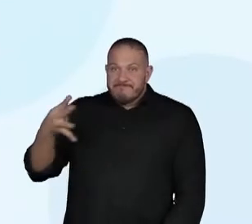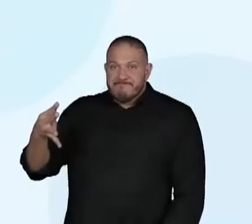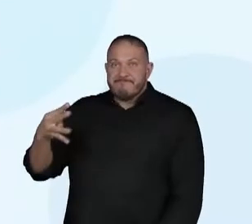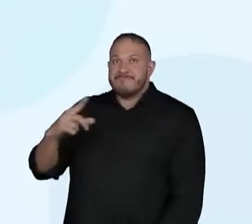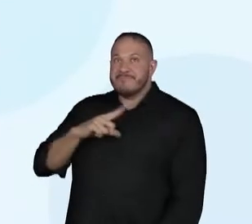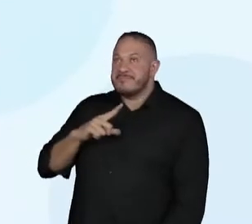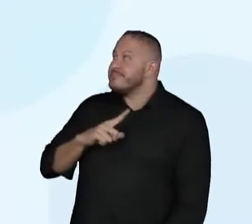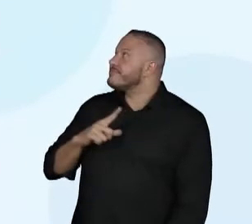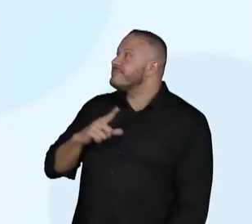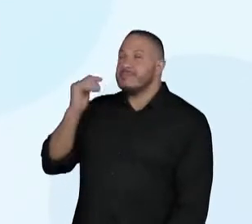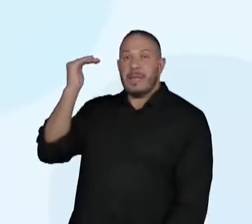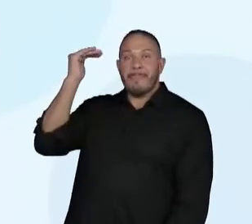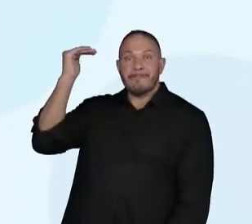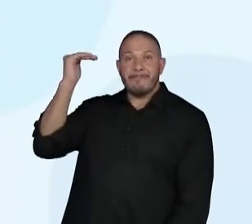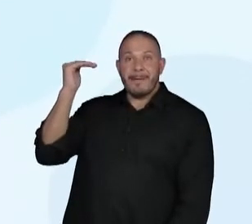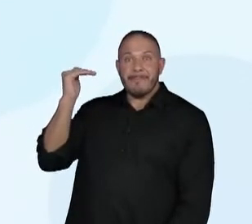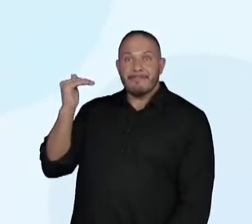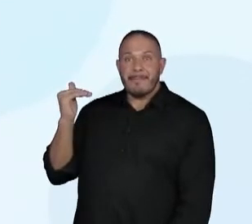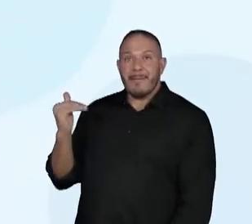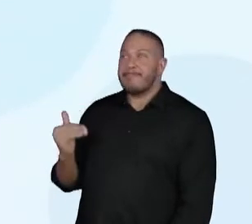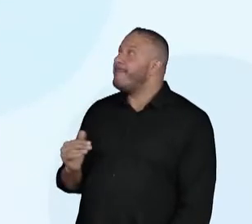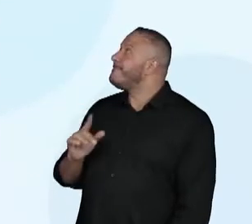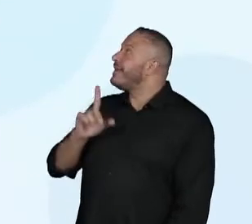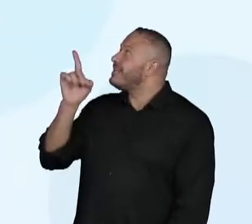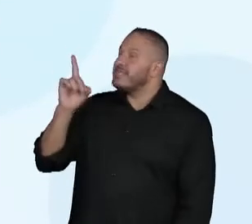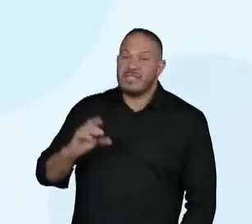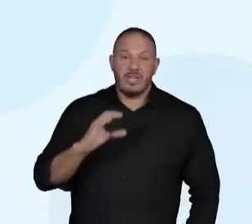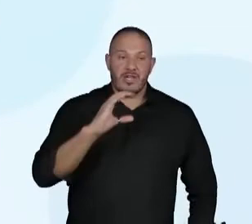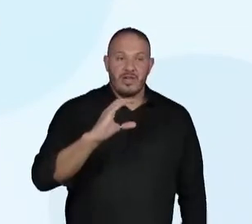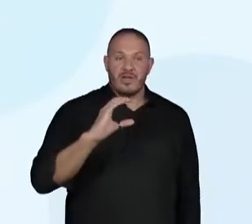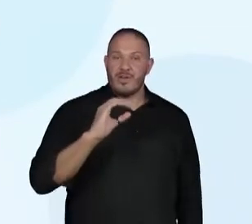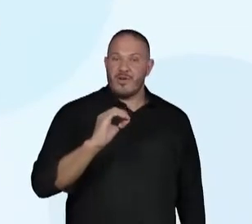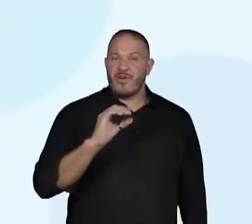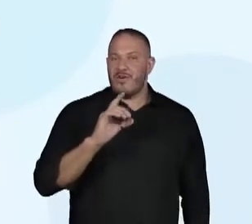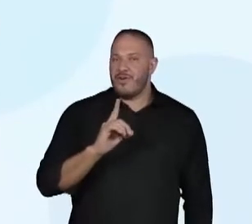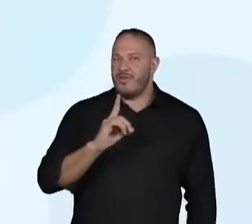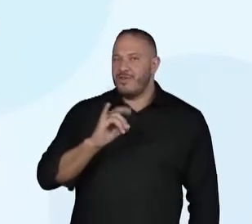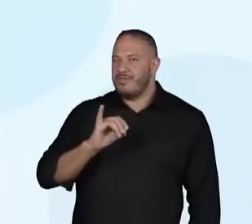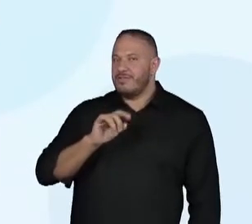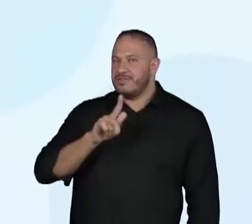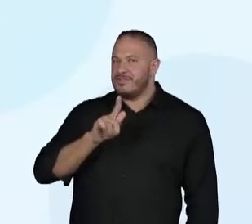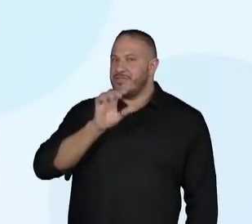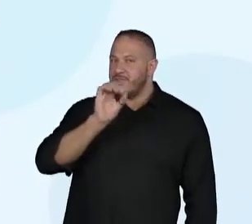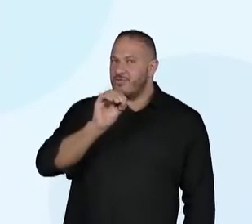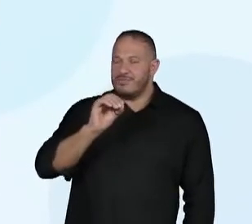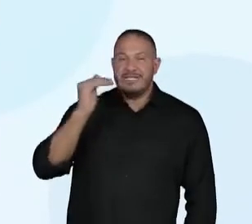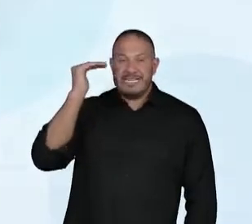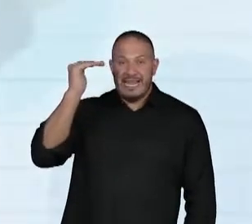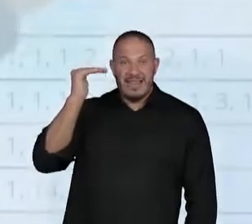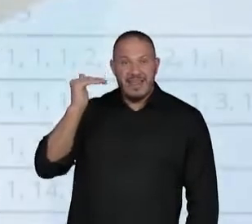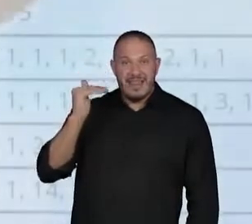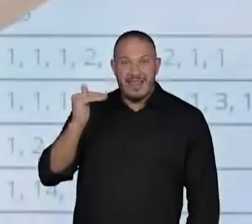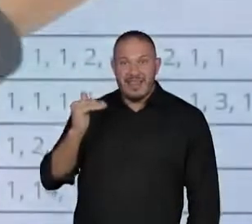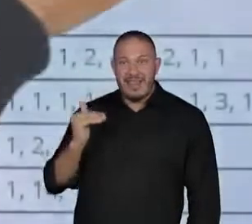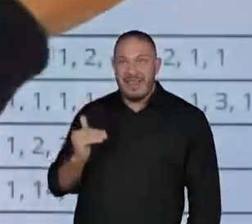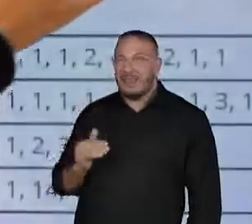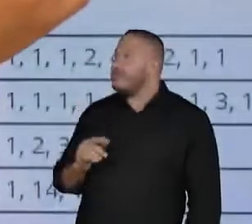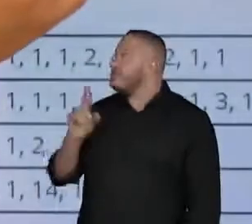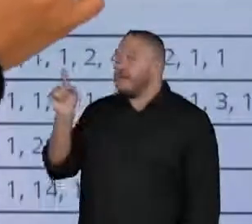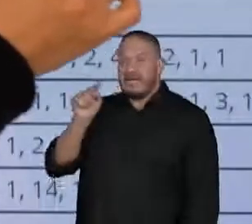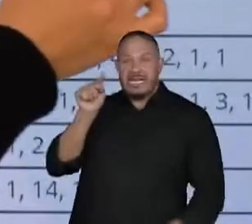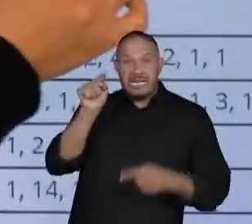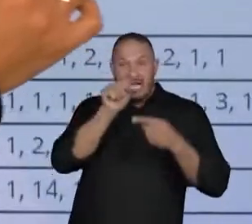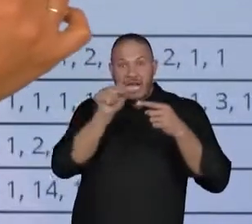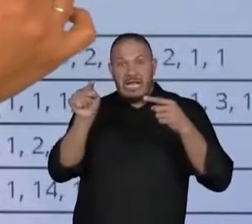o código dessa imagem aqui do lado, nas linhas, olha só. Cada linha